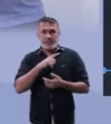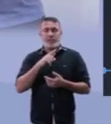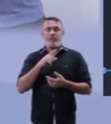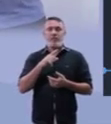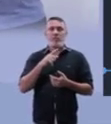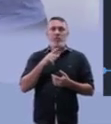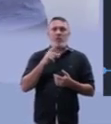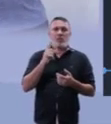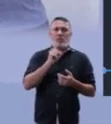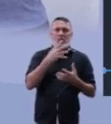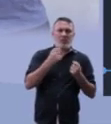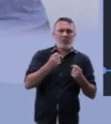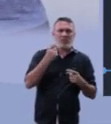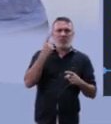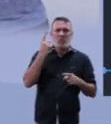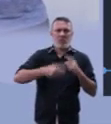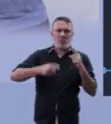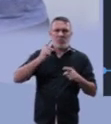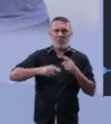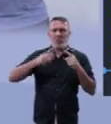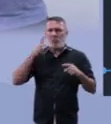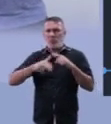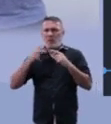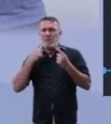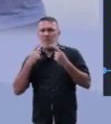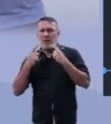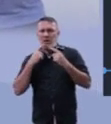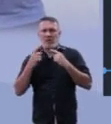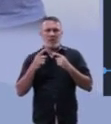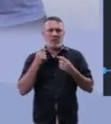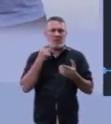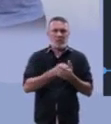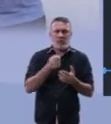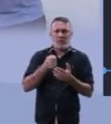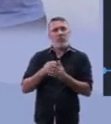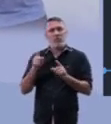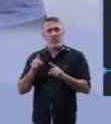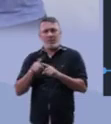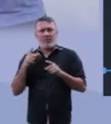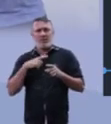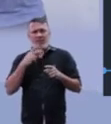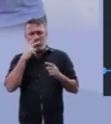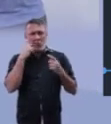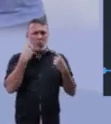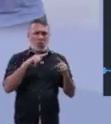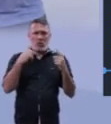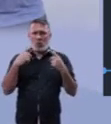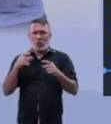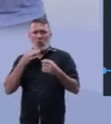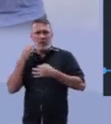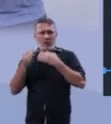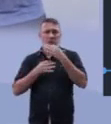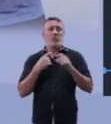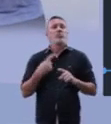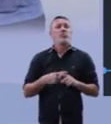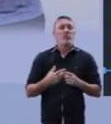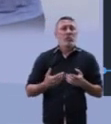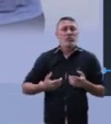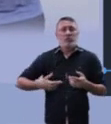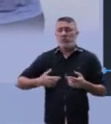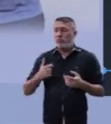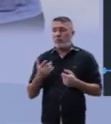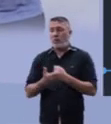dessas restrições ao debate e essa ideia também de confrontos dessas opiniões, por